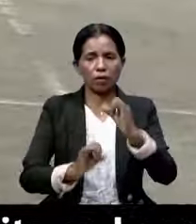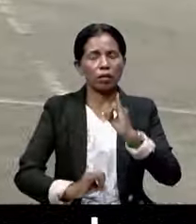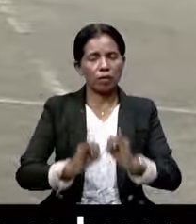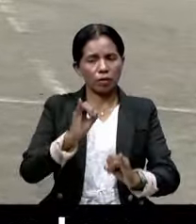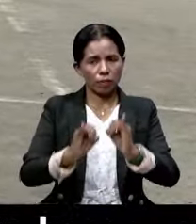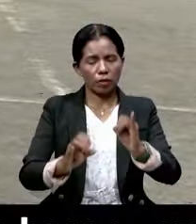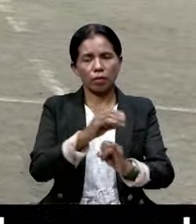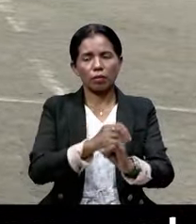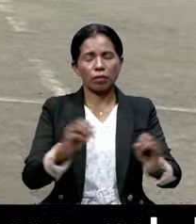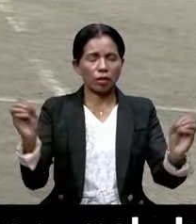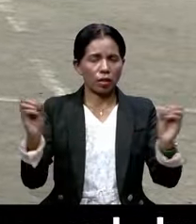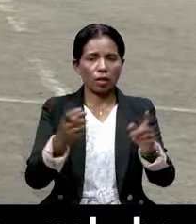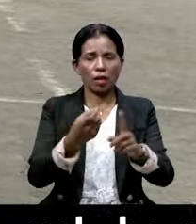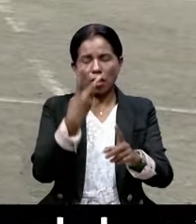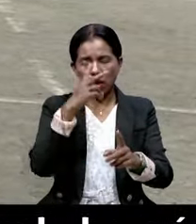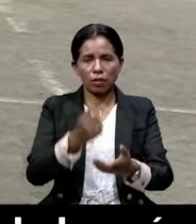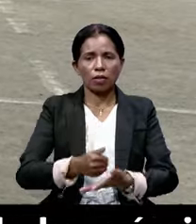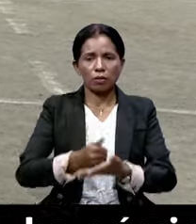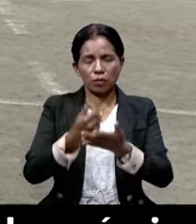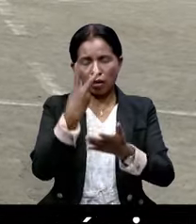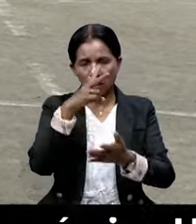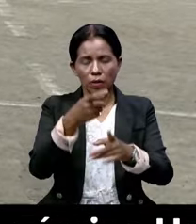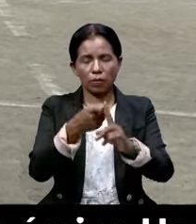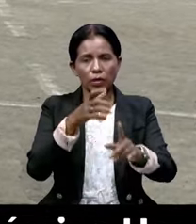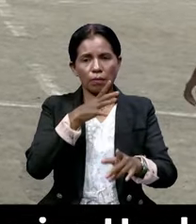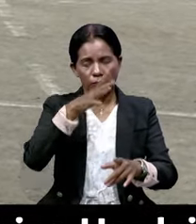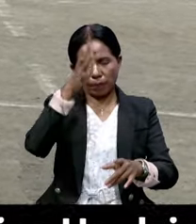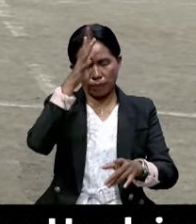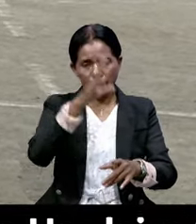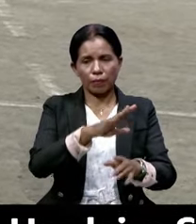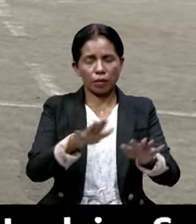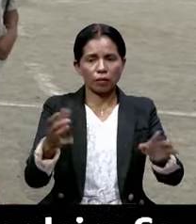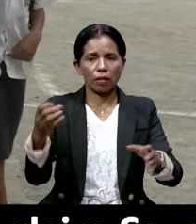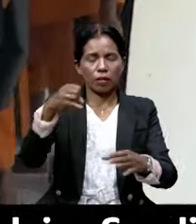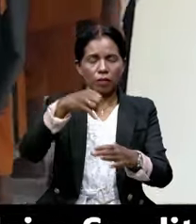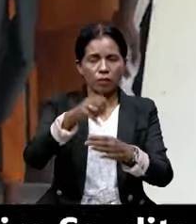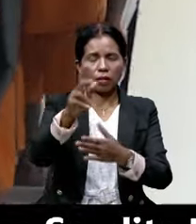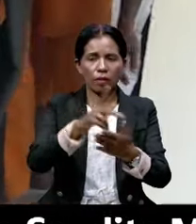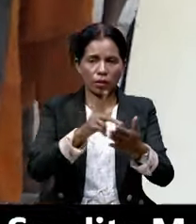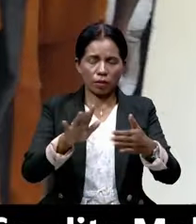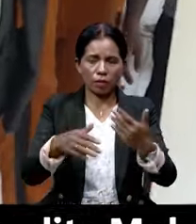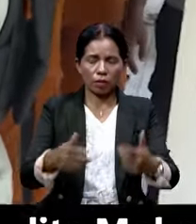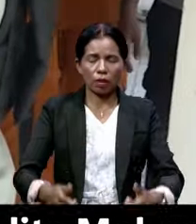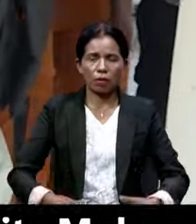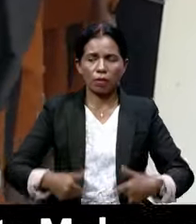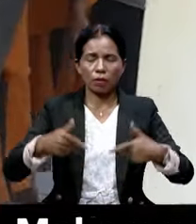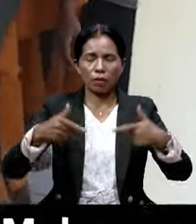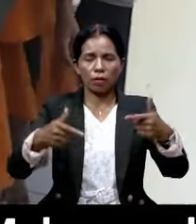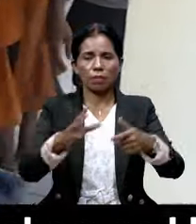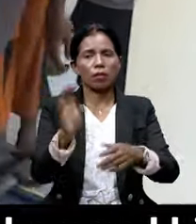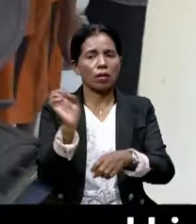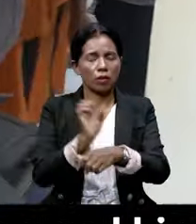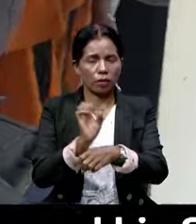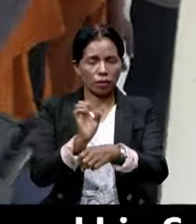no mos falta controla husi inangaman. Além de labarek balung nebe envolve ia crime hirakne, mori so condição